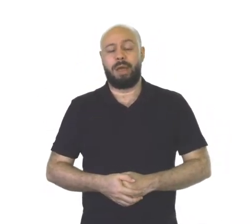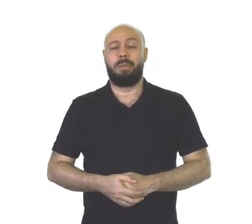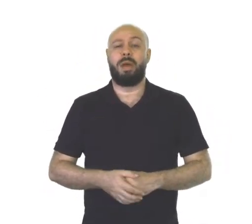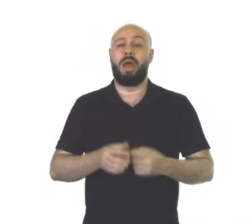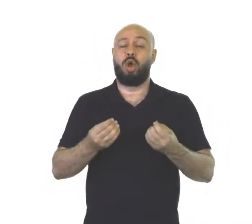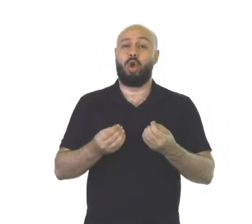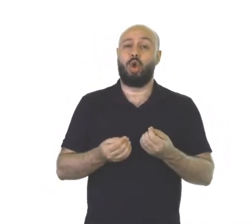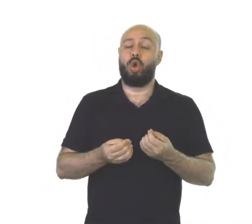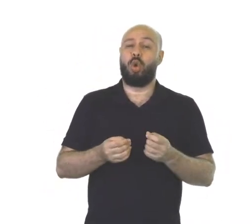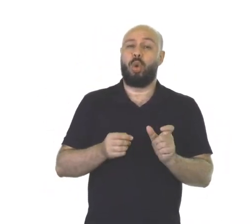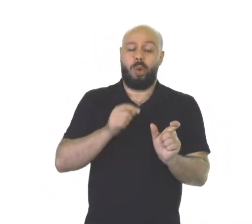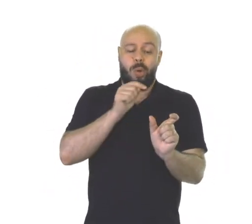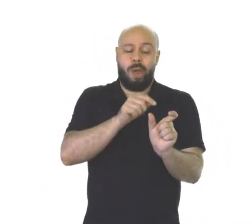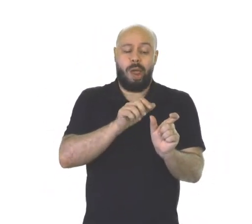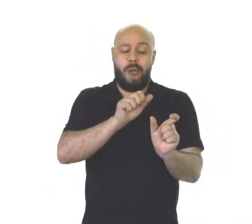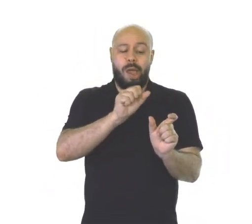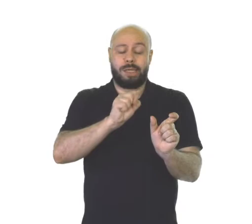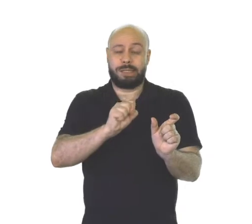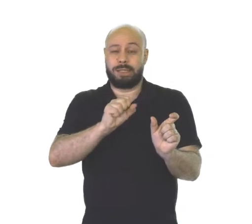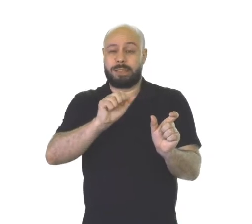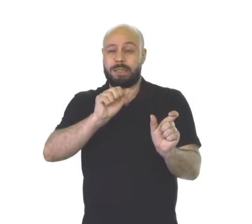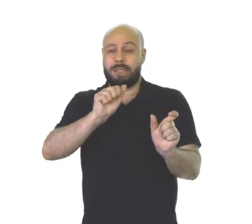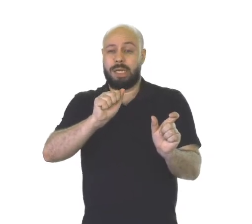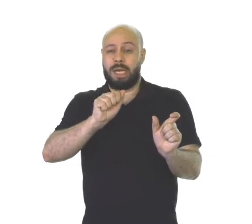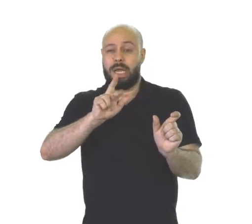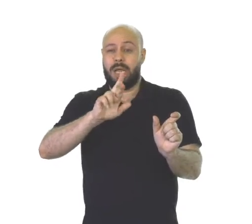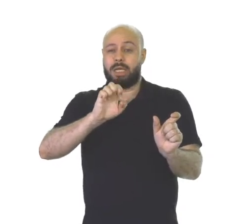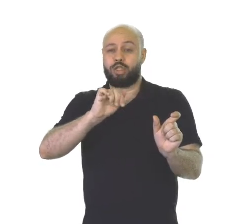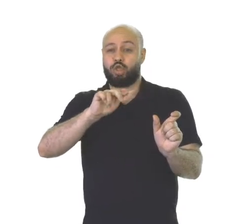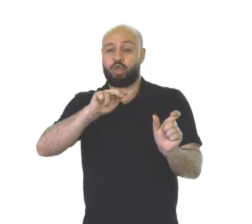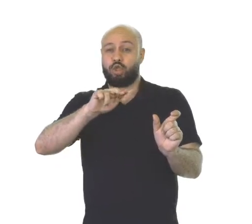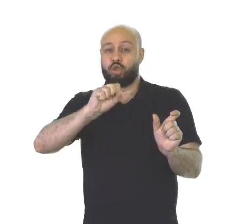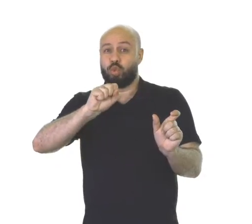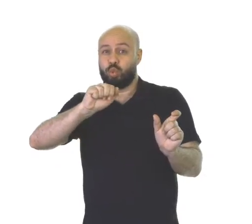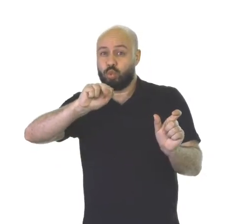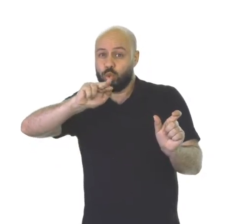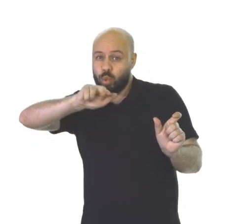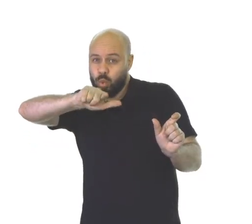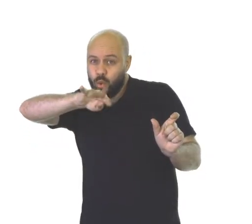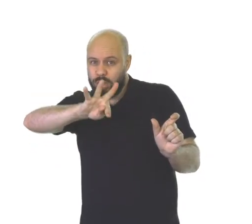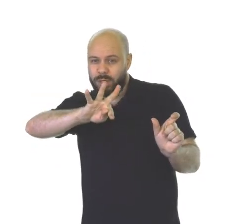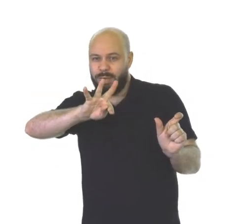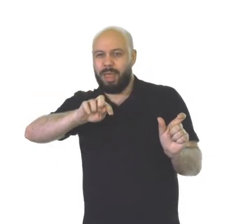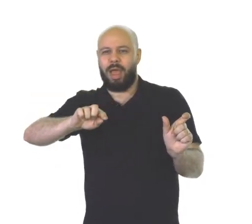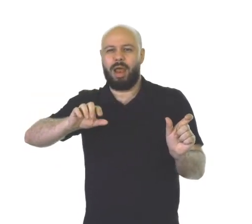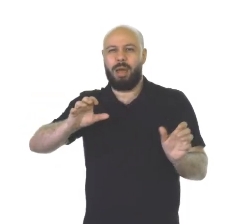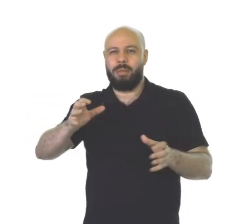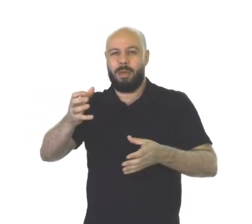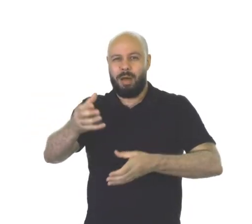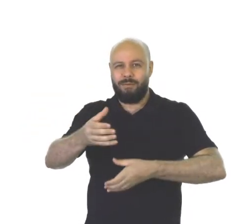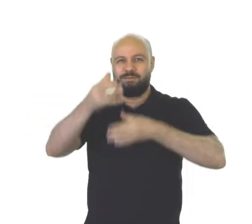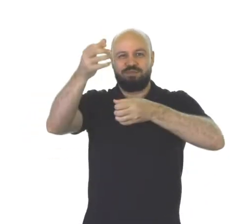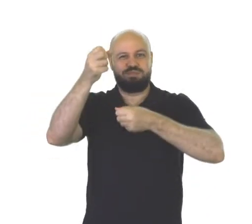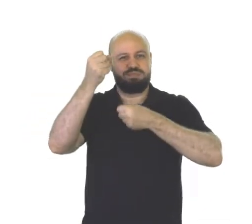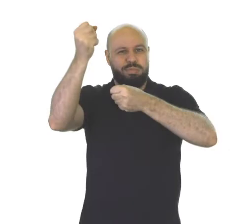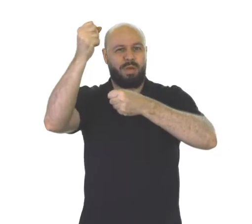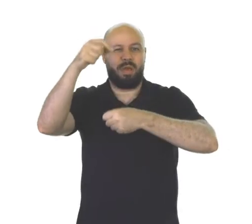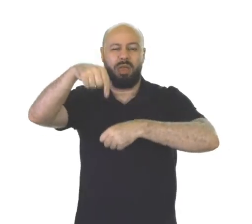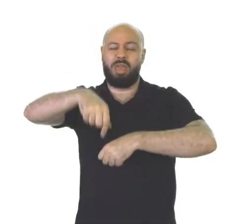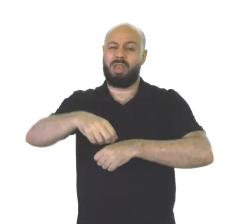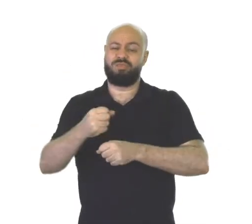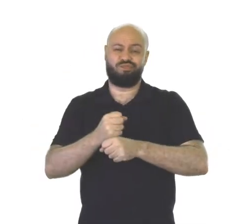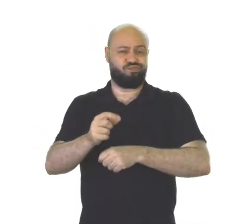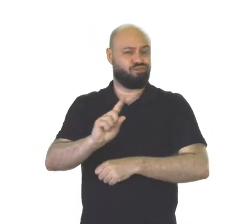resultado disso, né? Eles não vão ganhar o título este ano. Certo, pessoal?